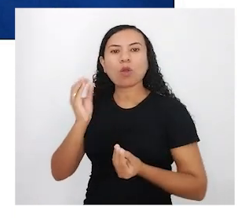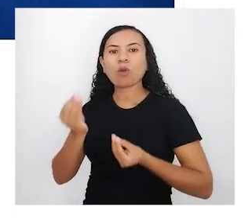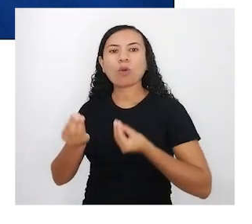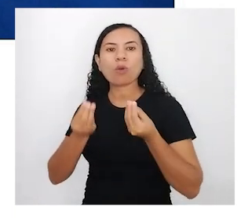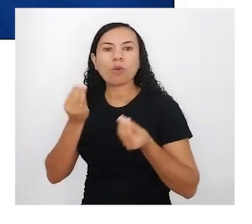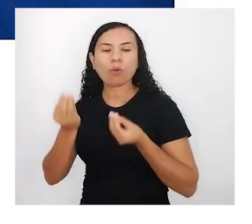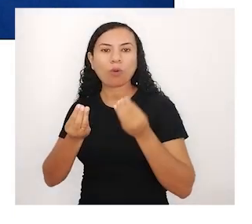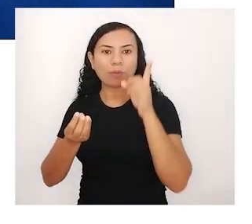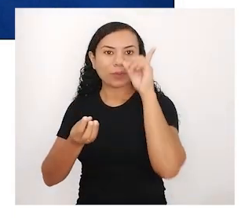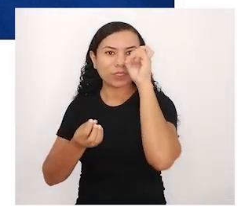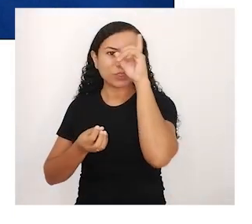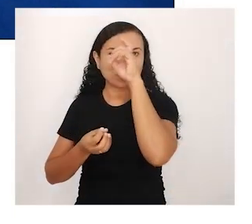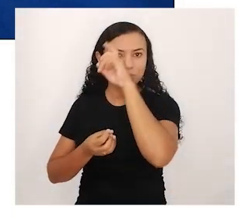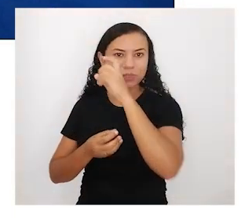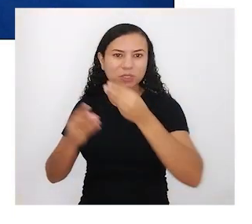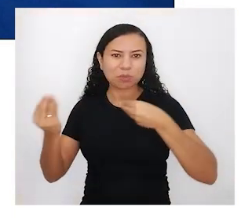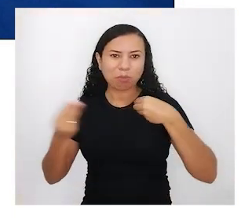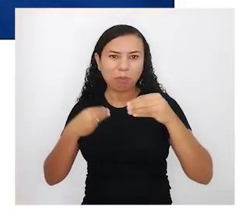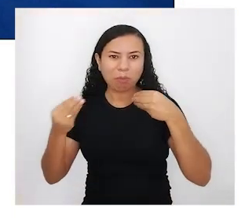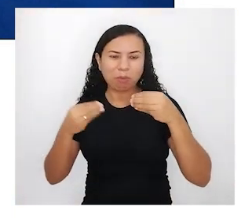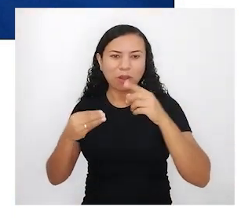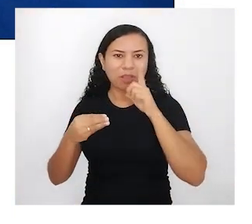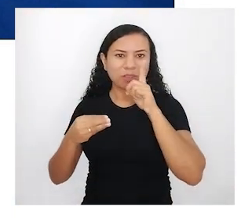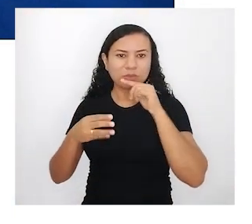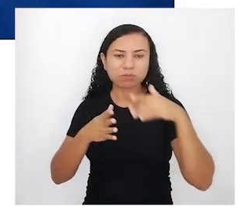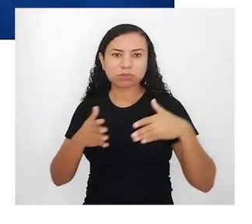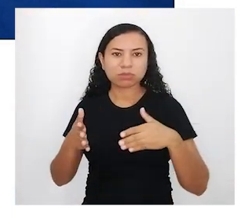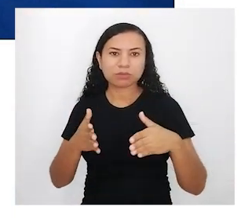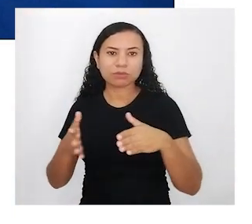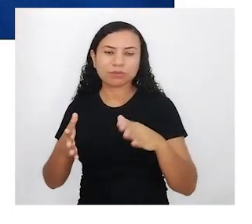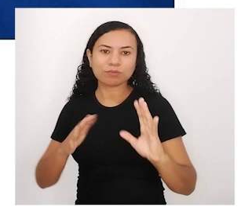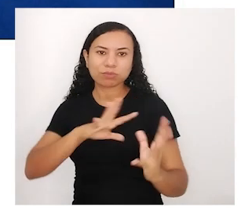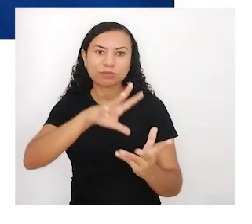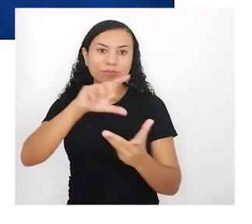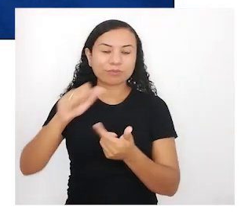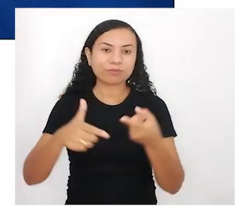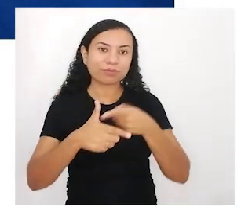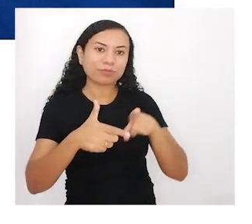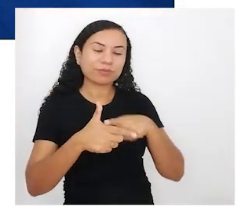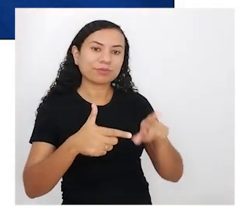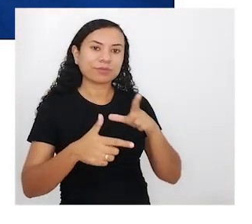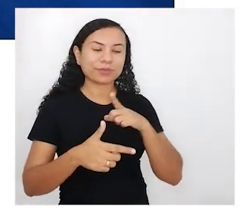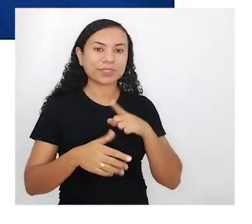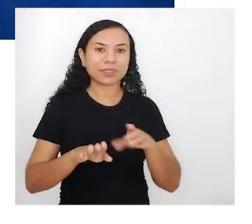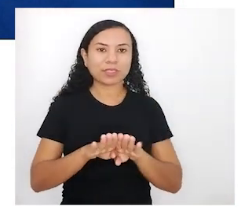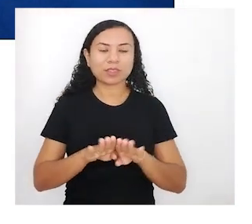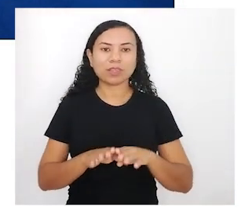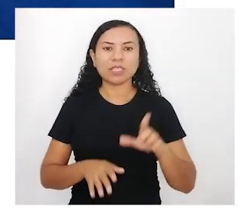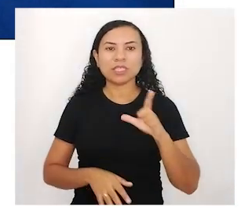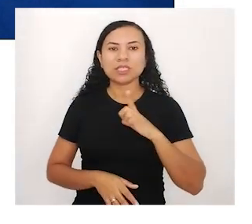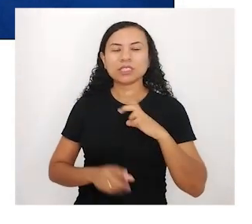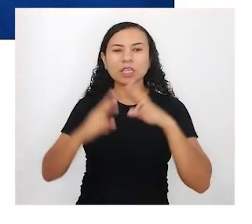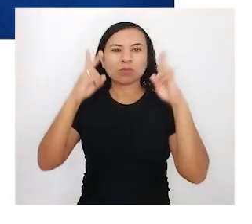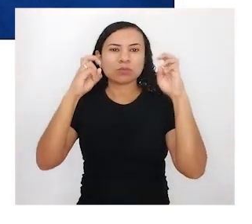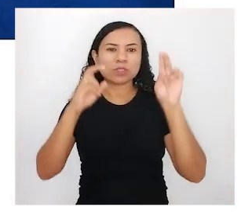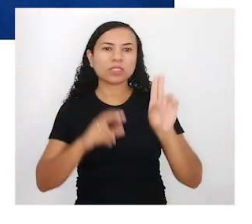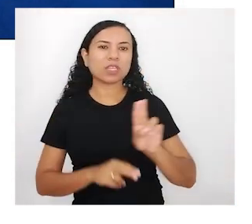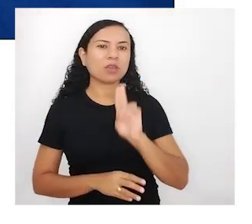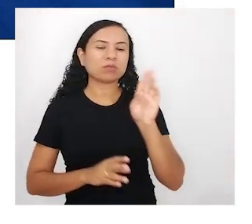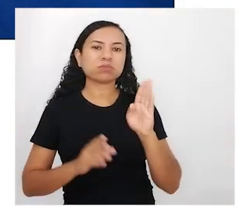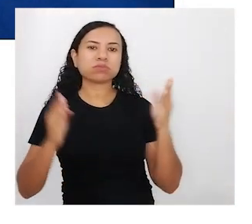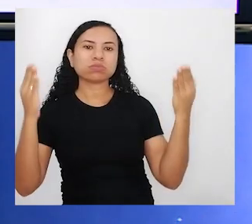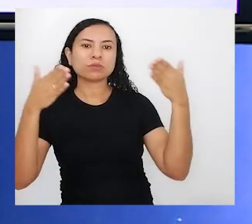o consumo desse material do plástico para a qualidade da vida do planeta. São abordados conceitos como